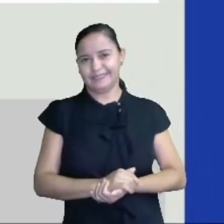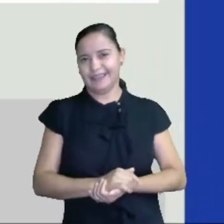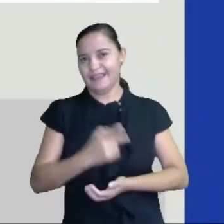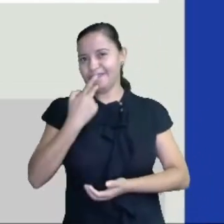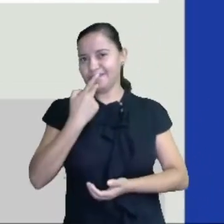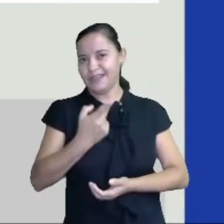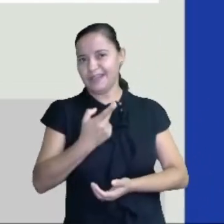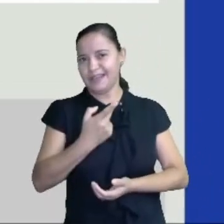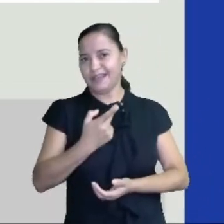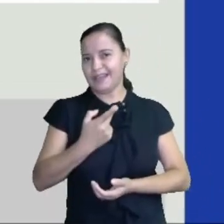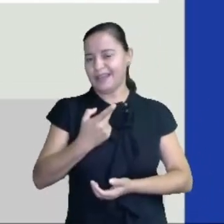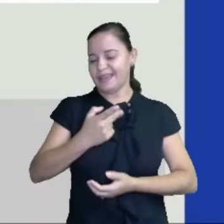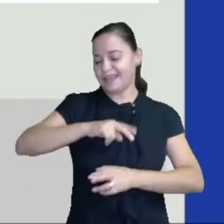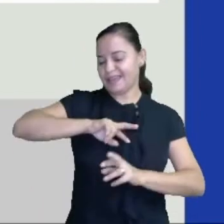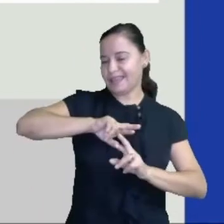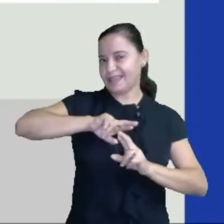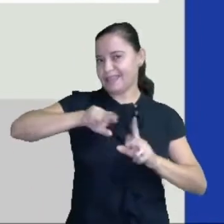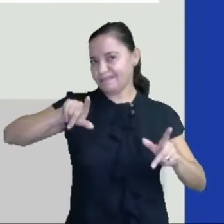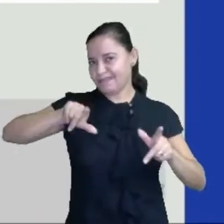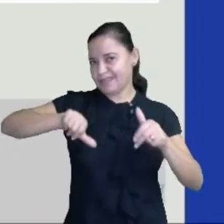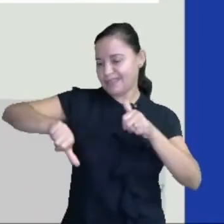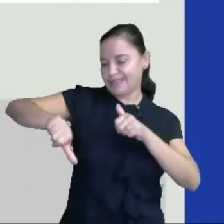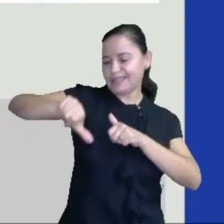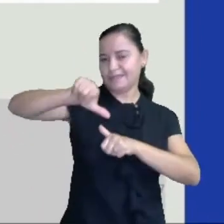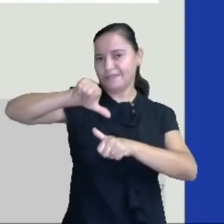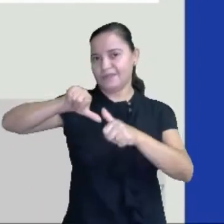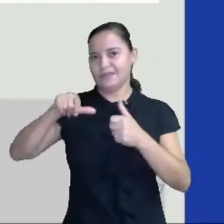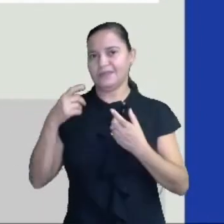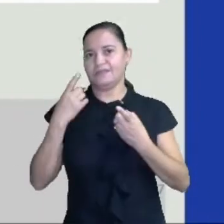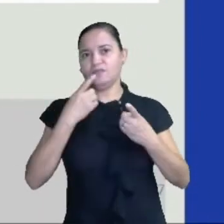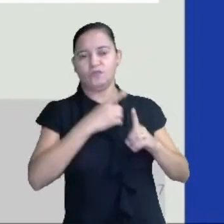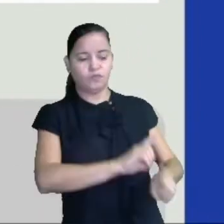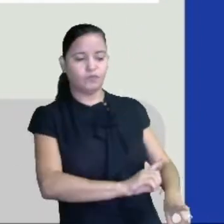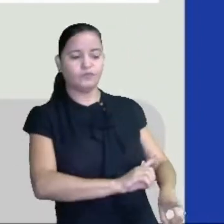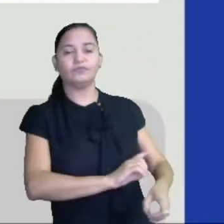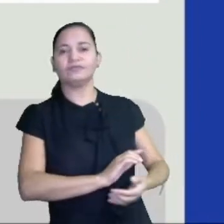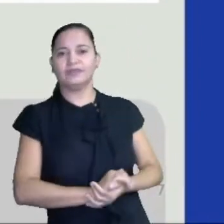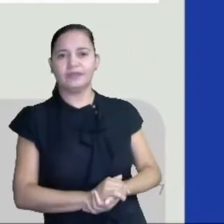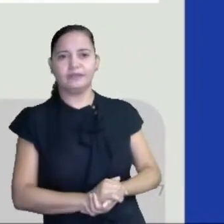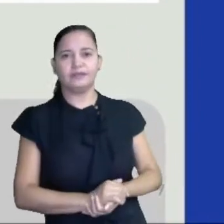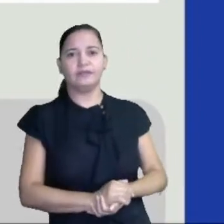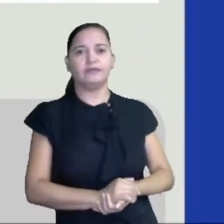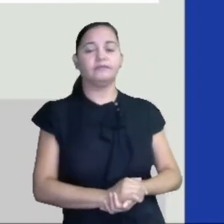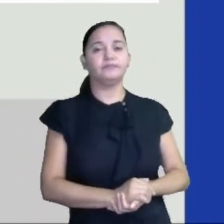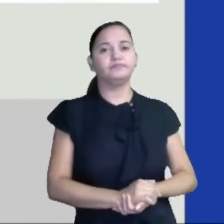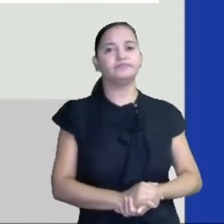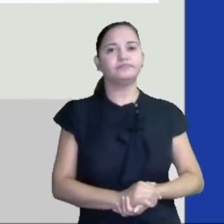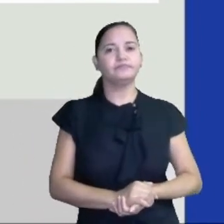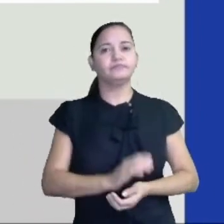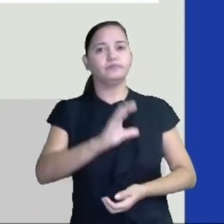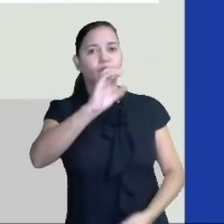ao contrário, né? Oposição. Quando você se opõe, você se contradiz.